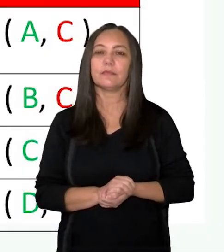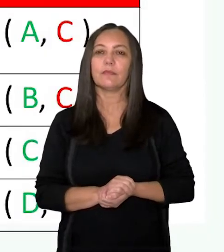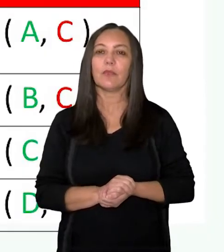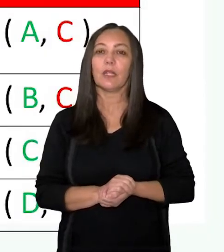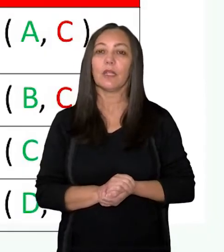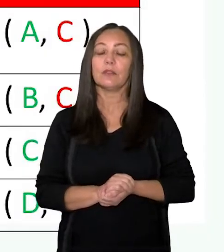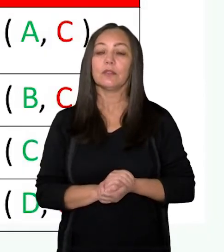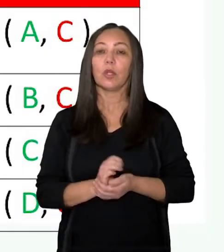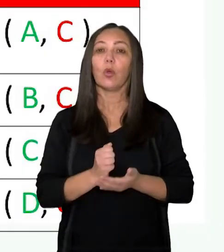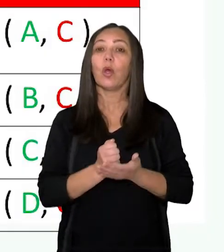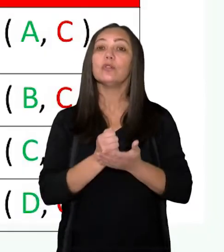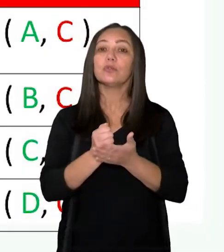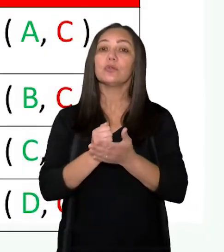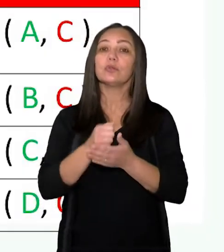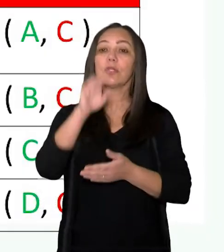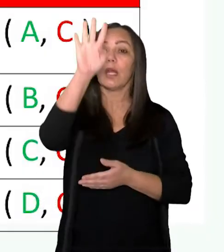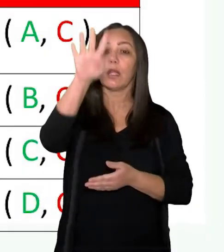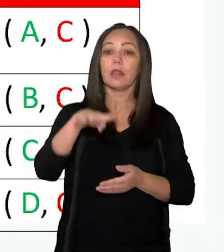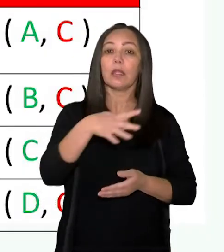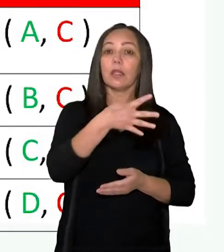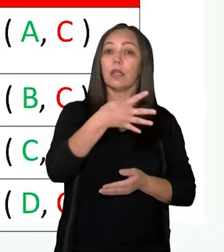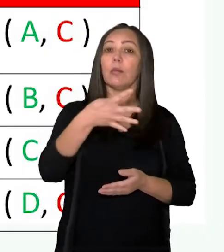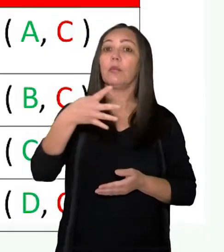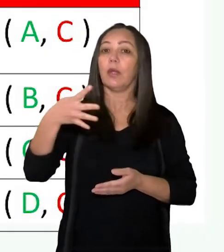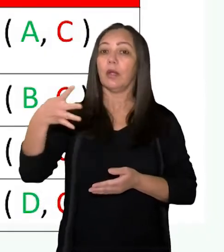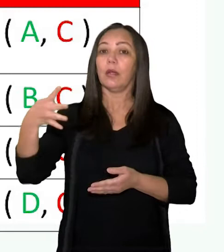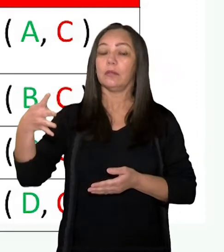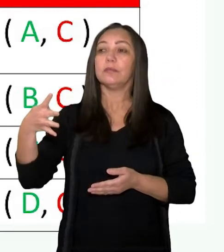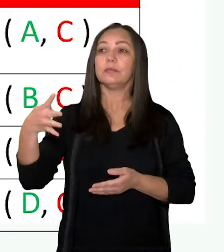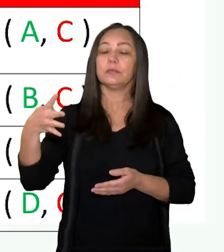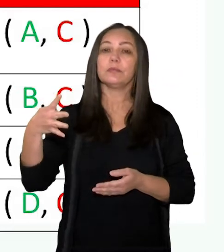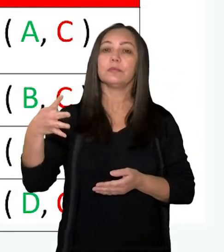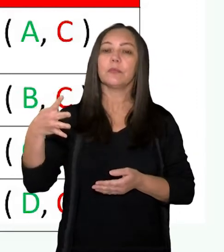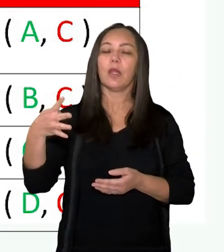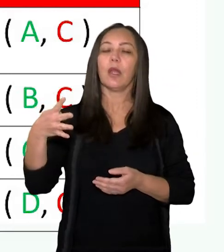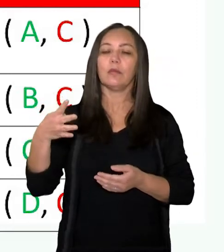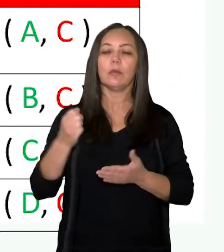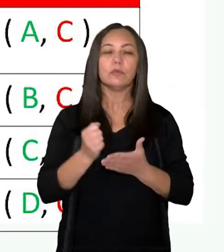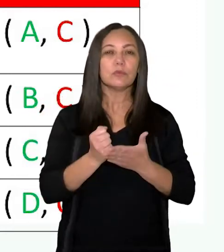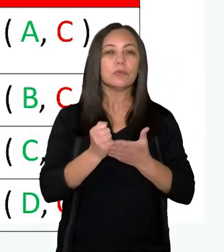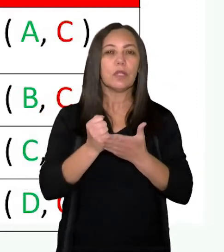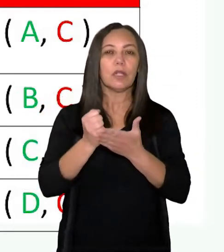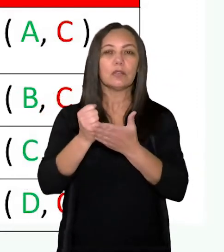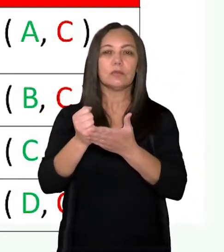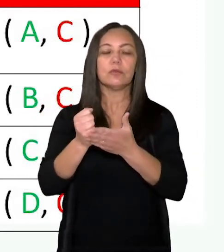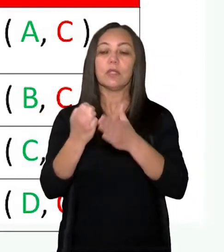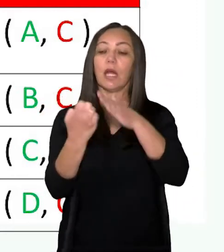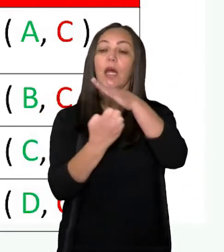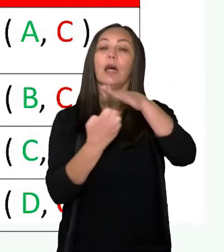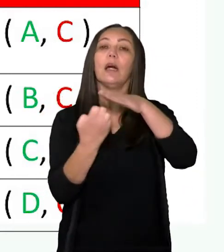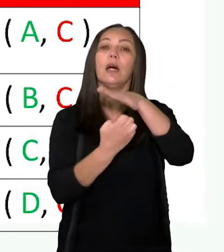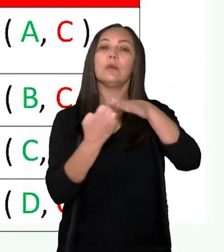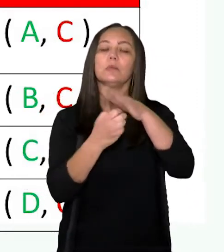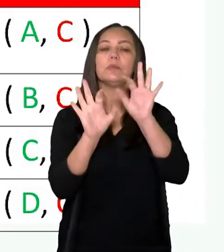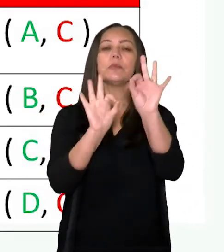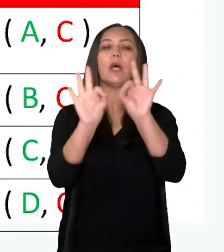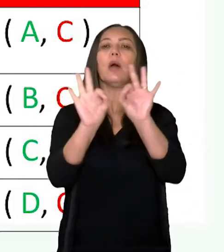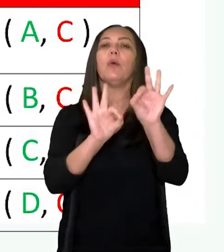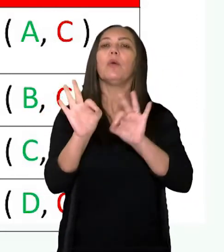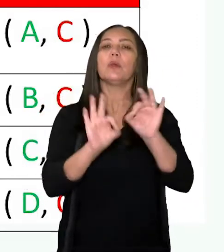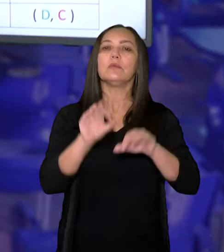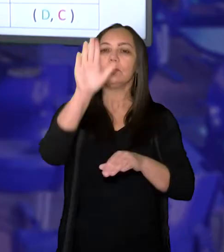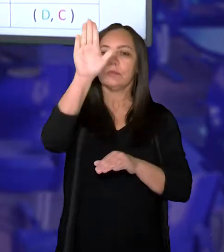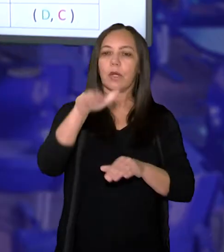Com o auxílio de uma tabela de dupla entrada, vamos auxiliar a empresa a